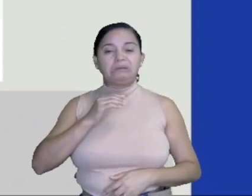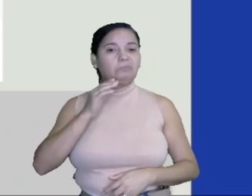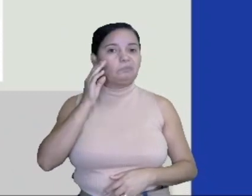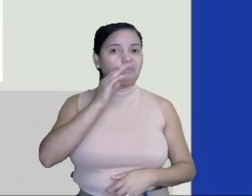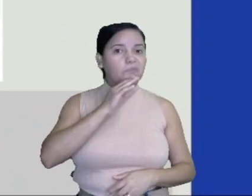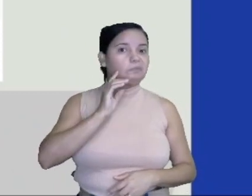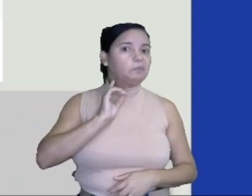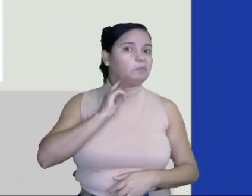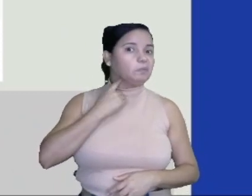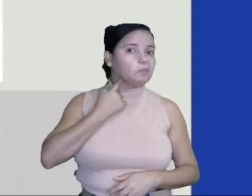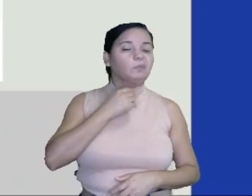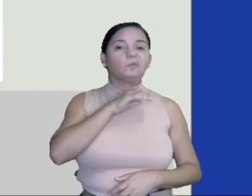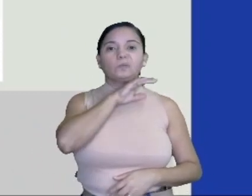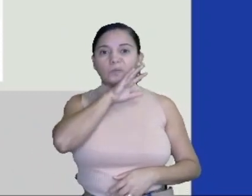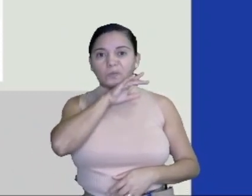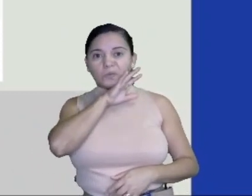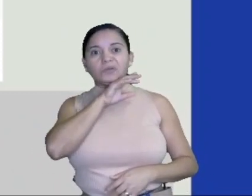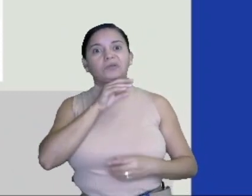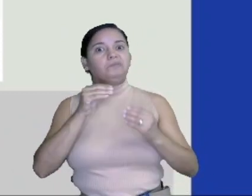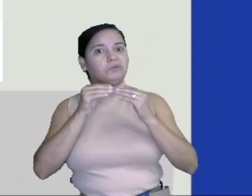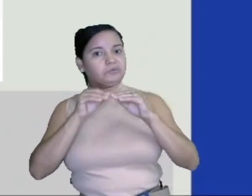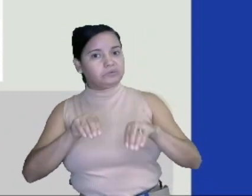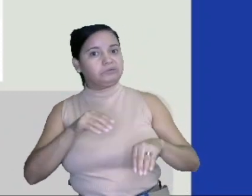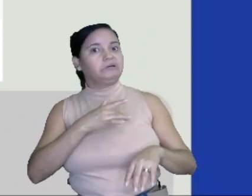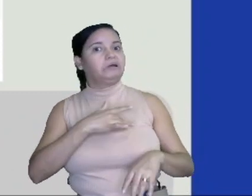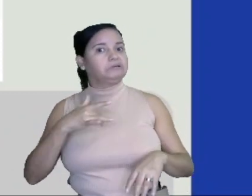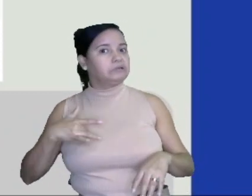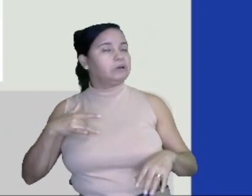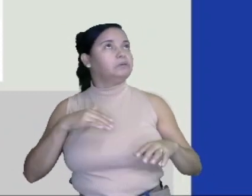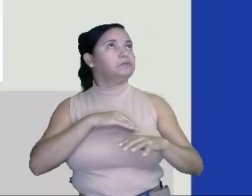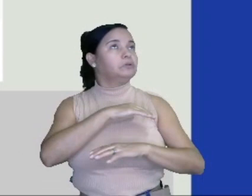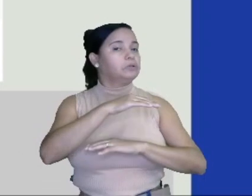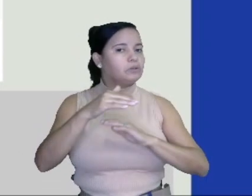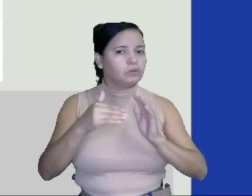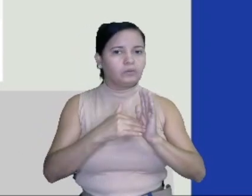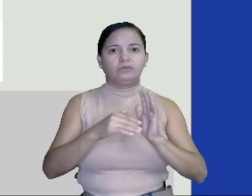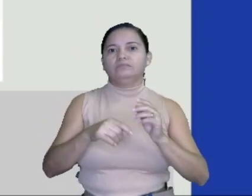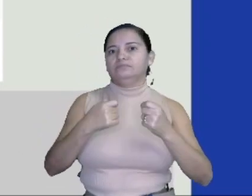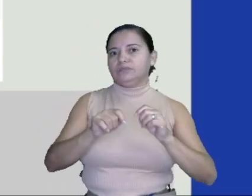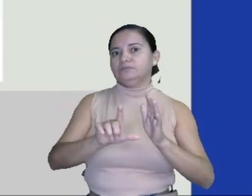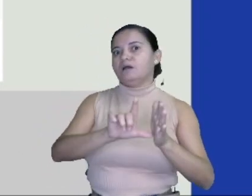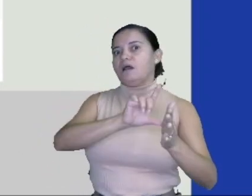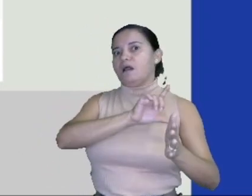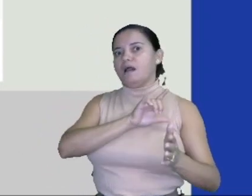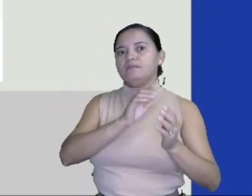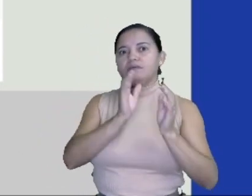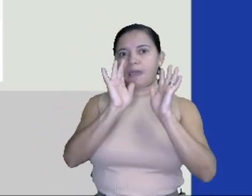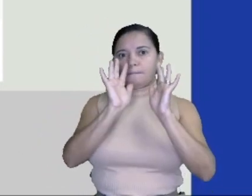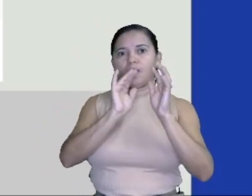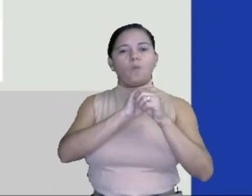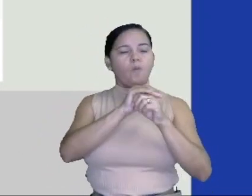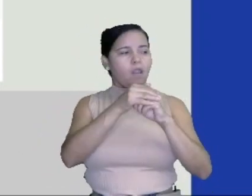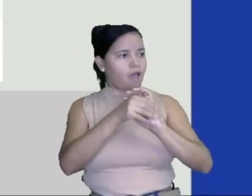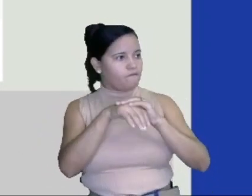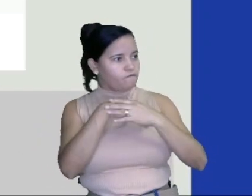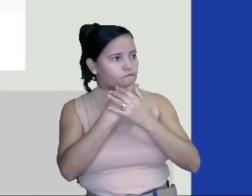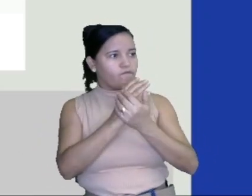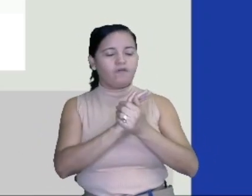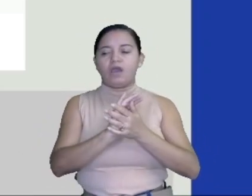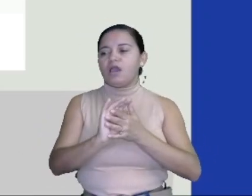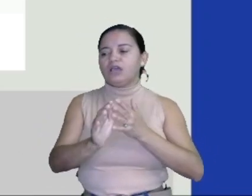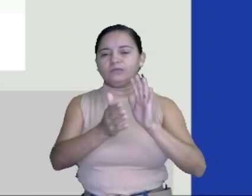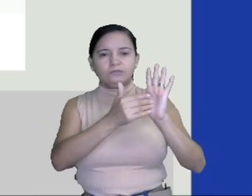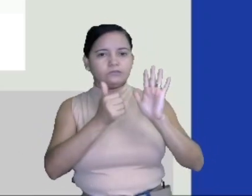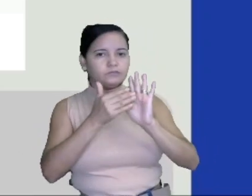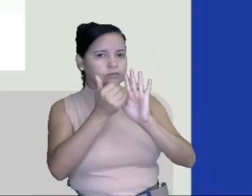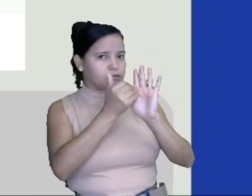de todos. Por isso, que antes de comer devemos lavar as mãos, assim conseguimos eliminar esses